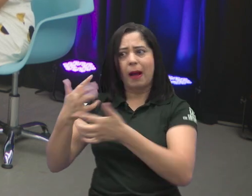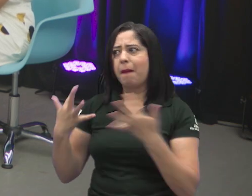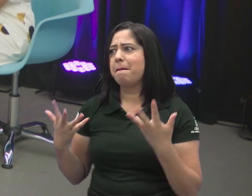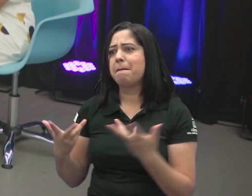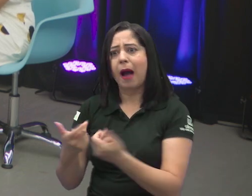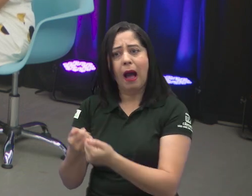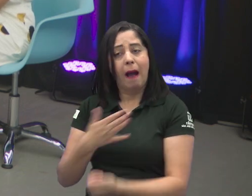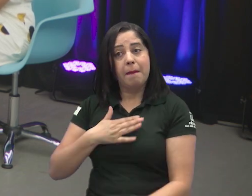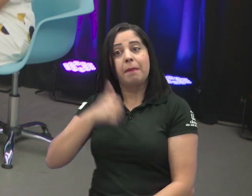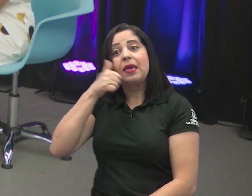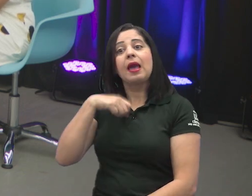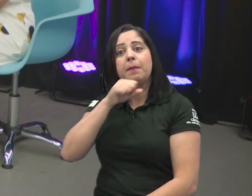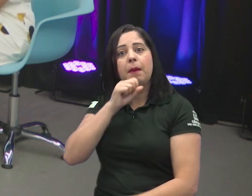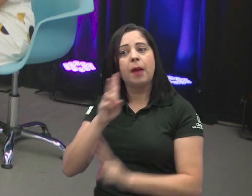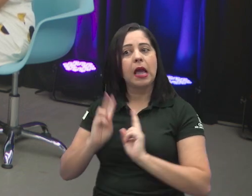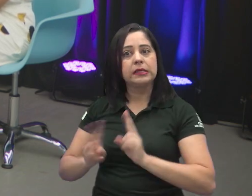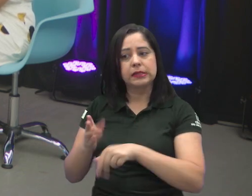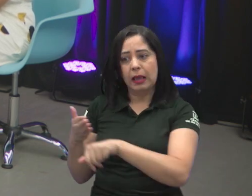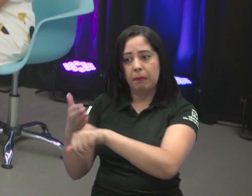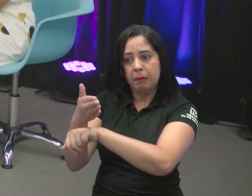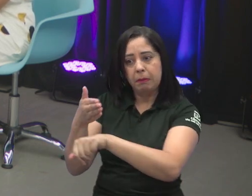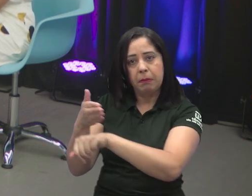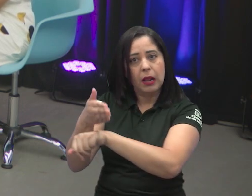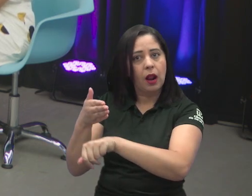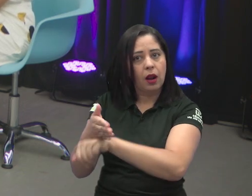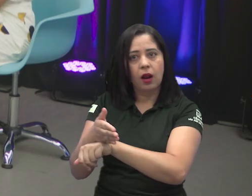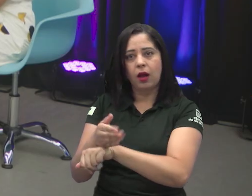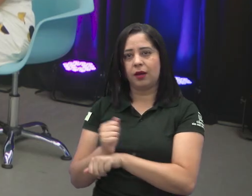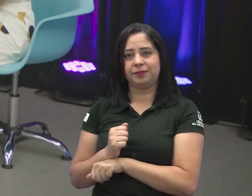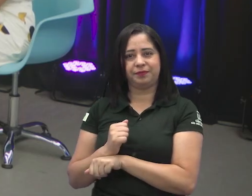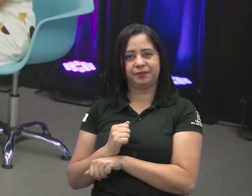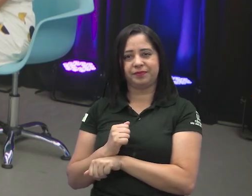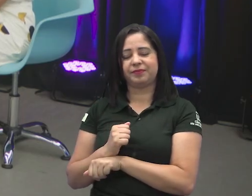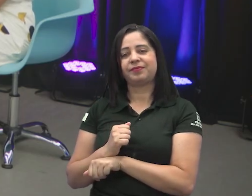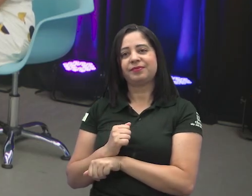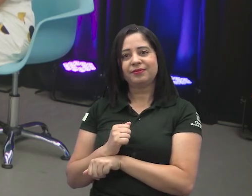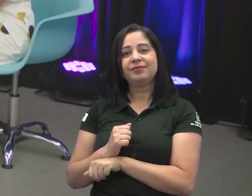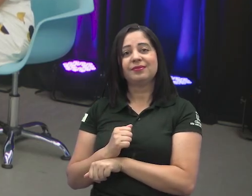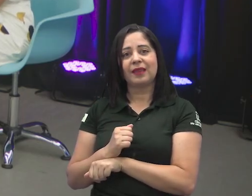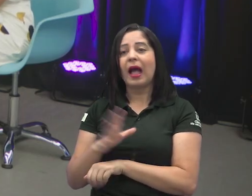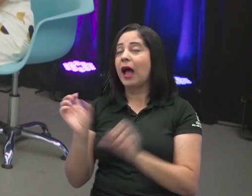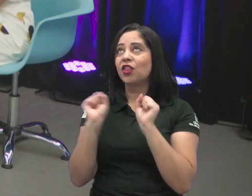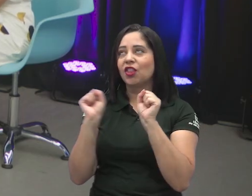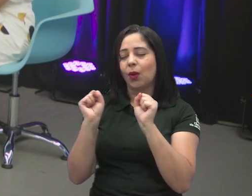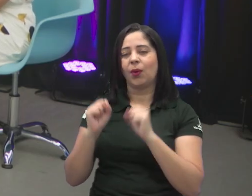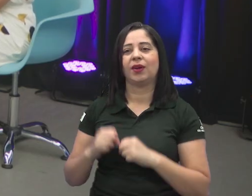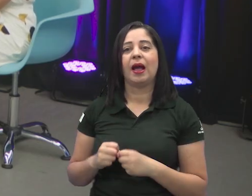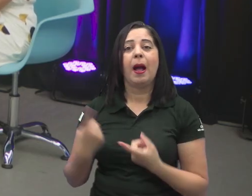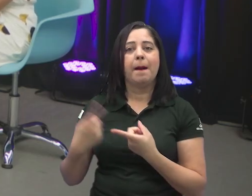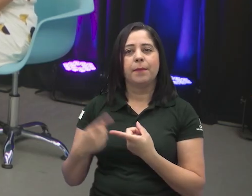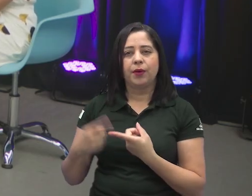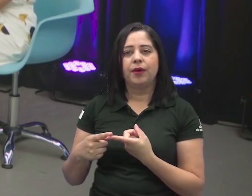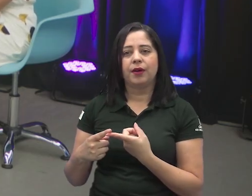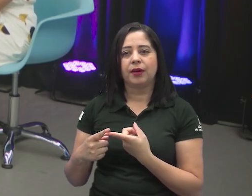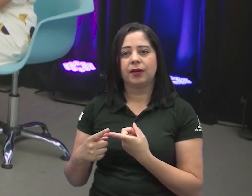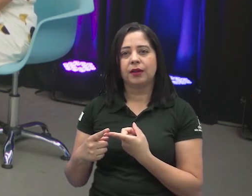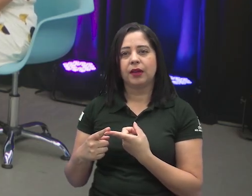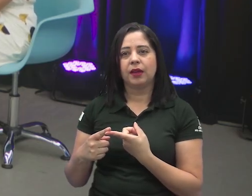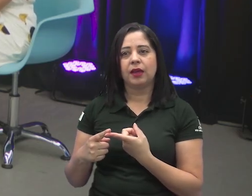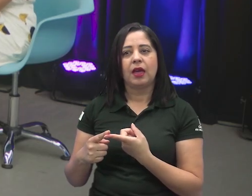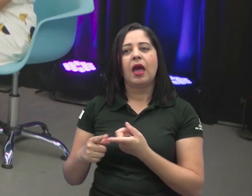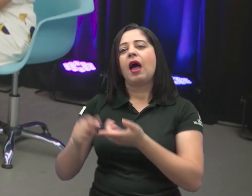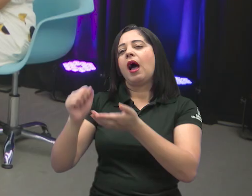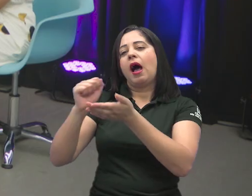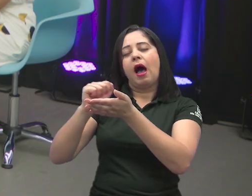excepcional. Inclusive, a minha mãe participa e ela é apaixonada pela Casa do Idoso. Tudo é Casa do Idoso para ela. Ela adora mesmo. Porque além de